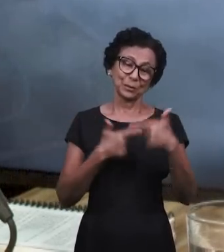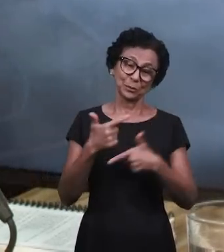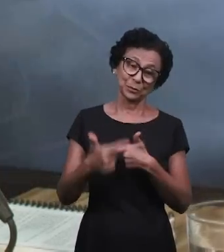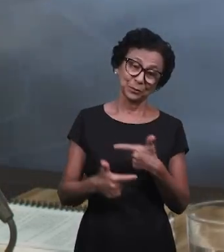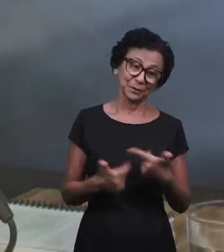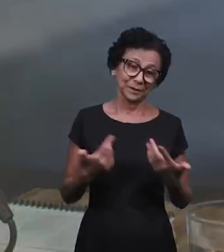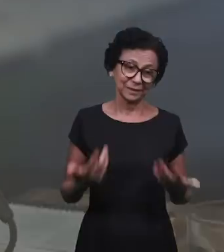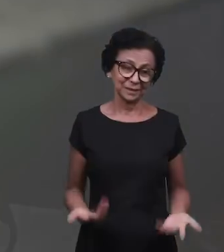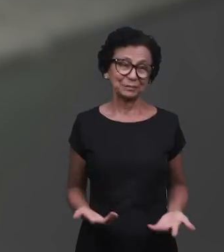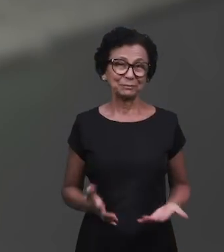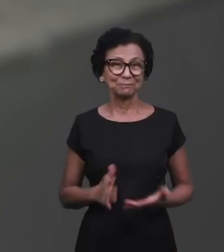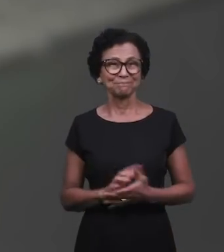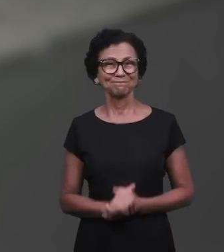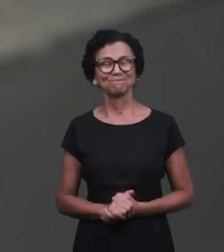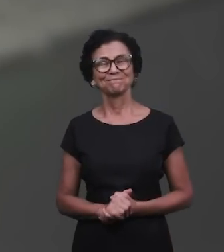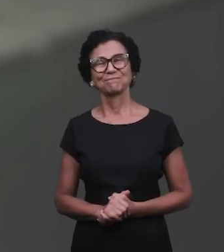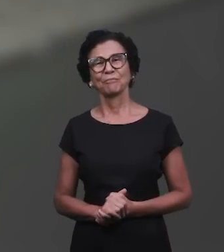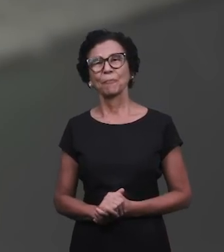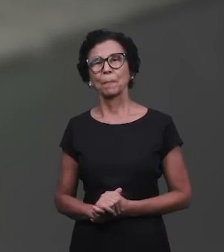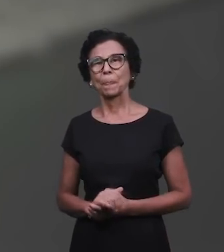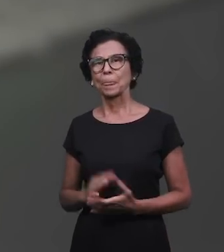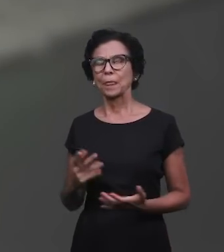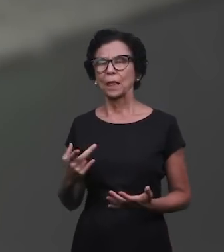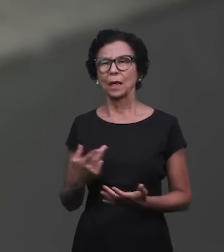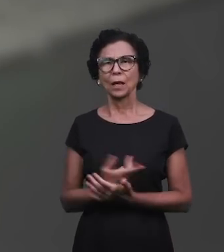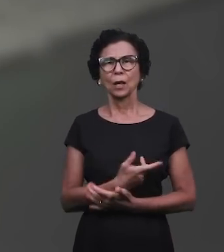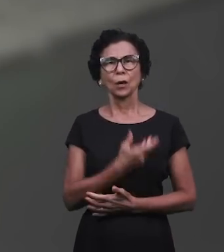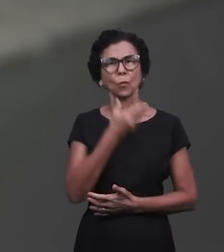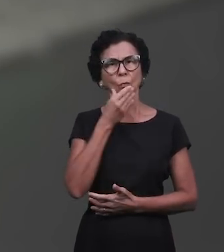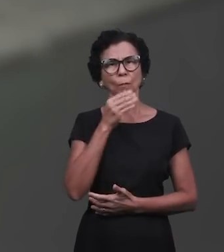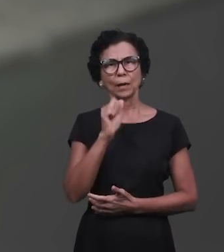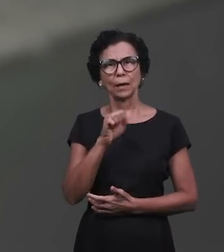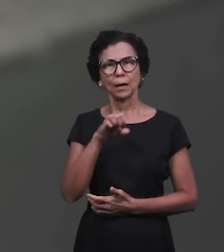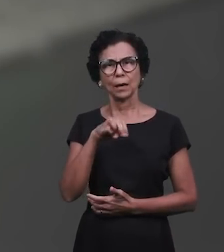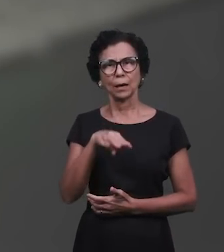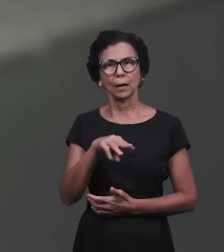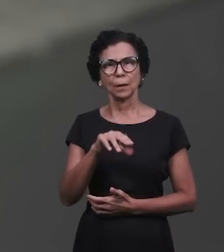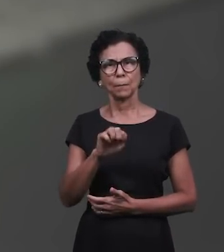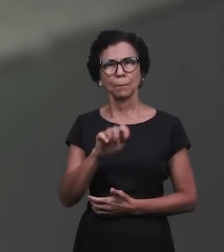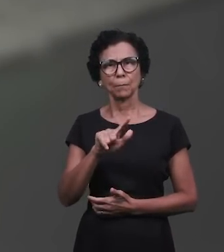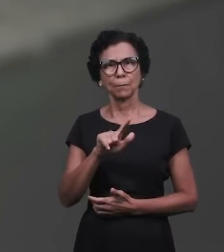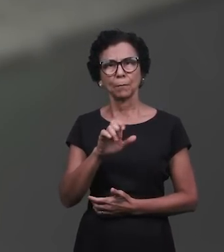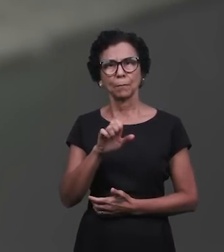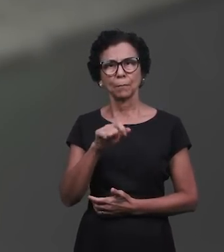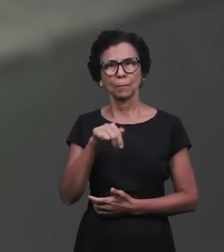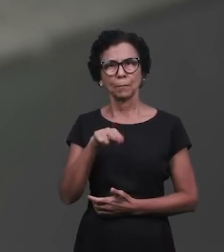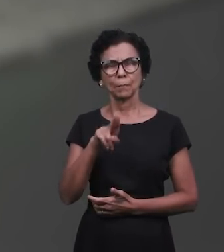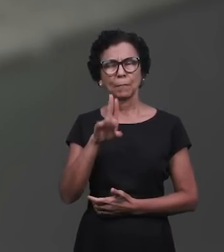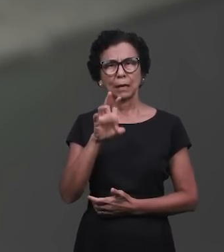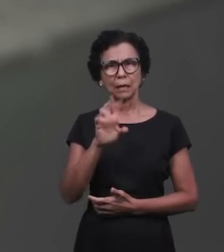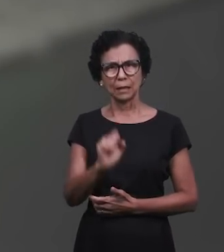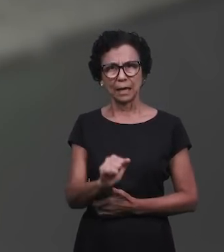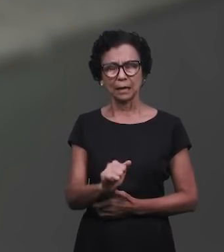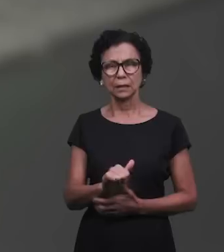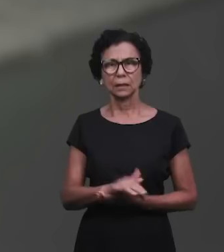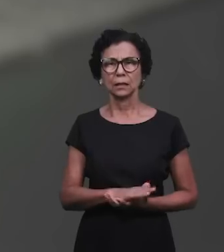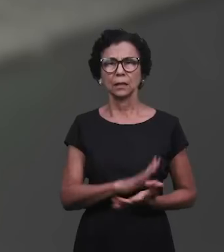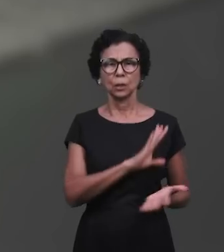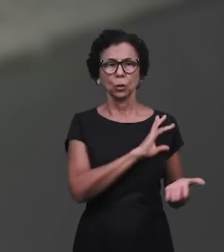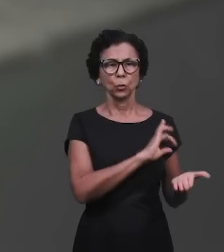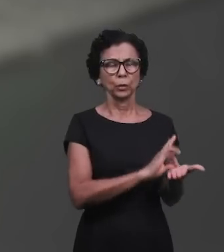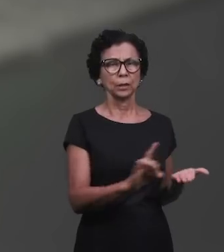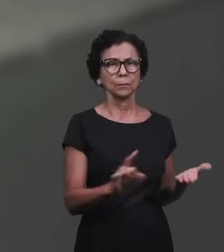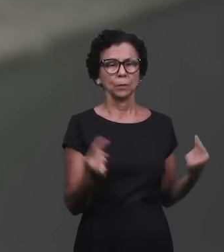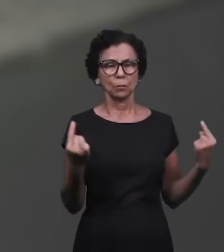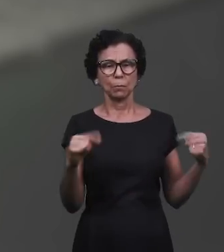né? Versículo 8. Então veio Amaleque e pelejou contra Israel em Refidim. Pelo que